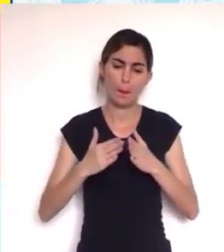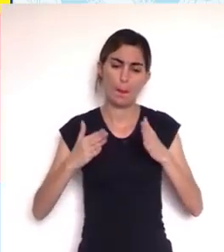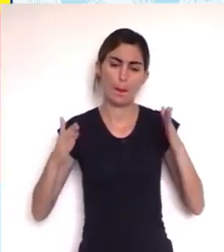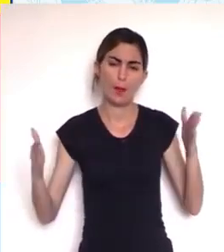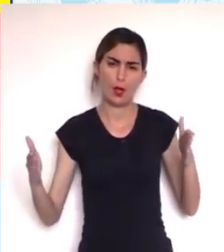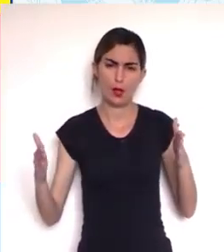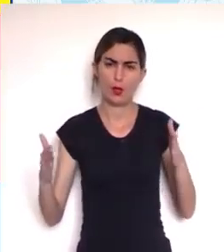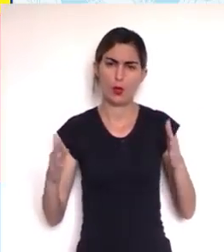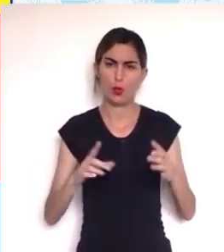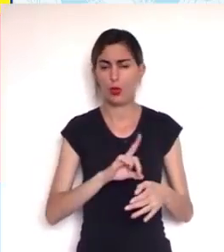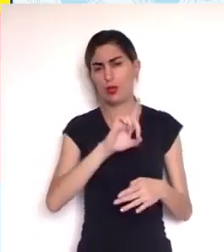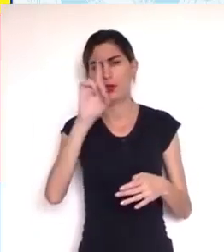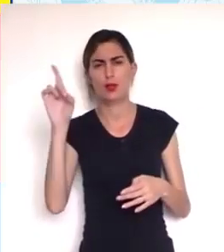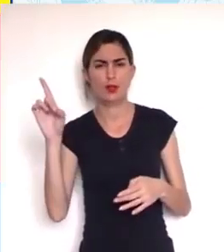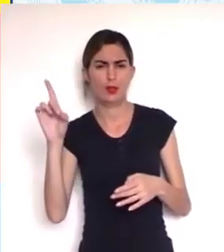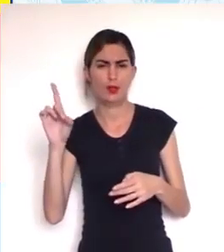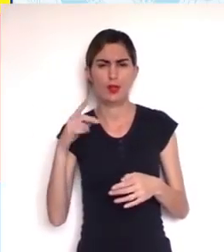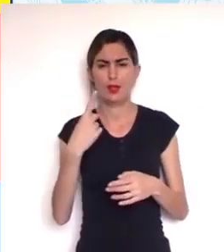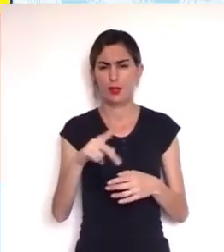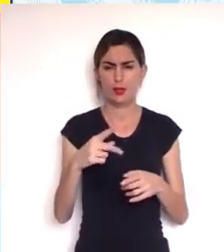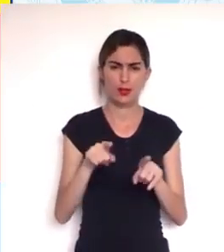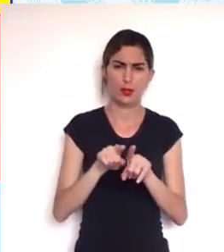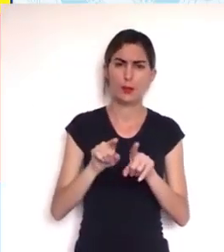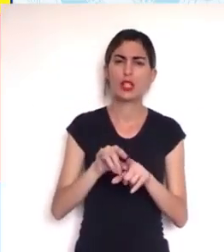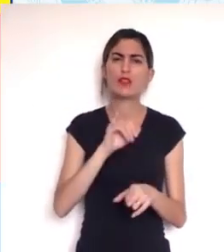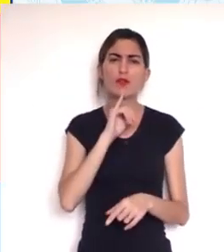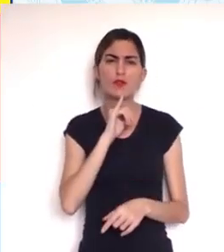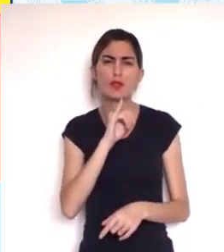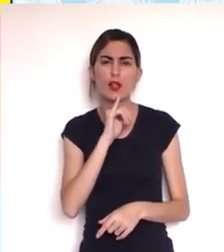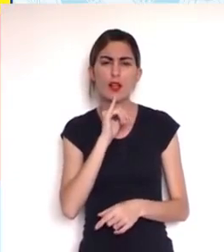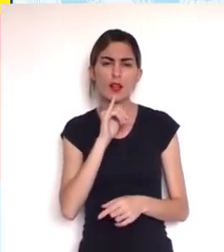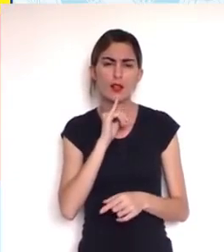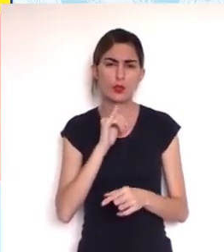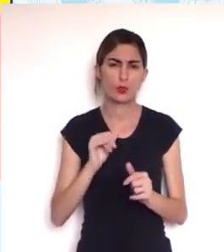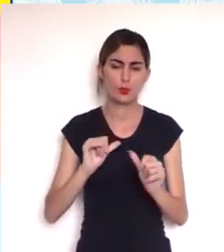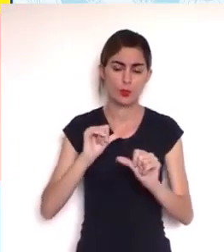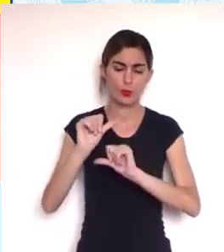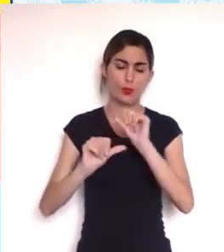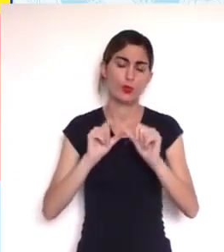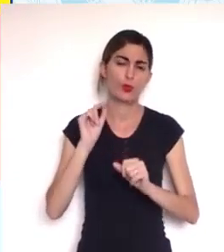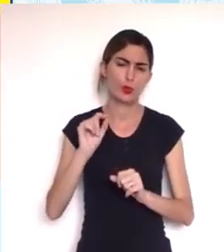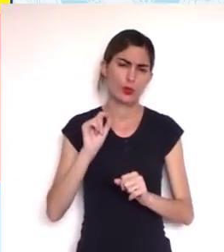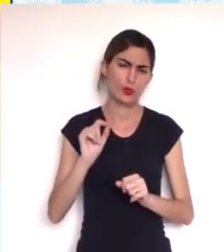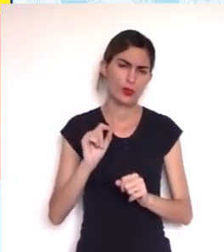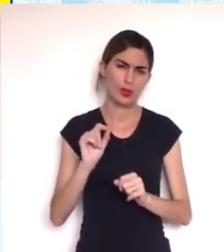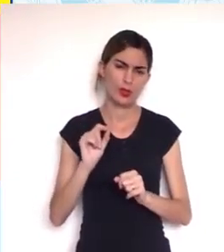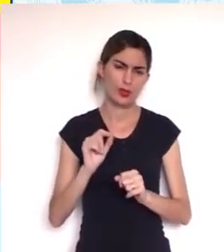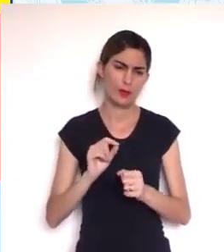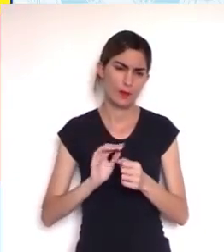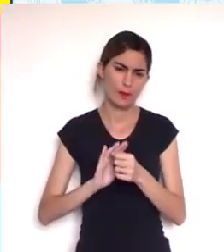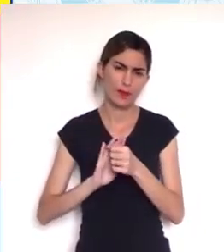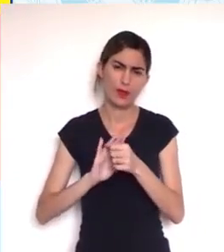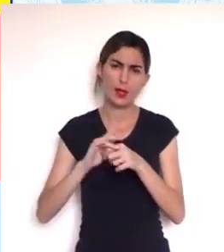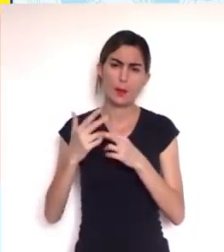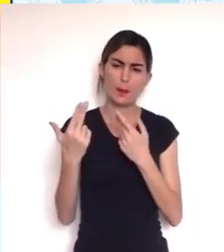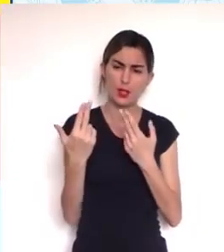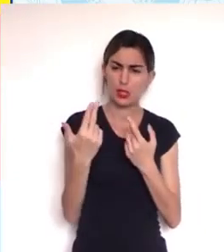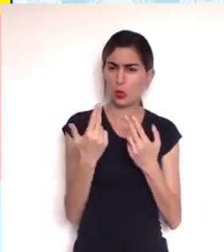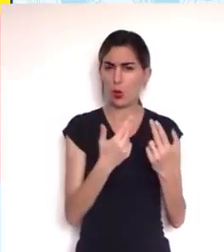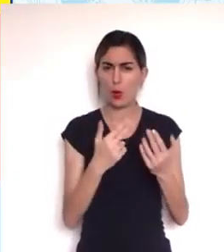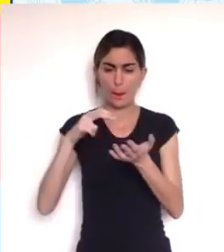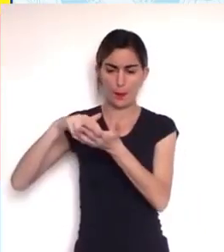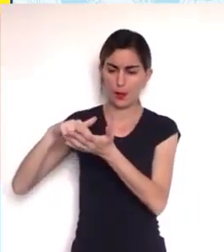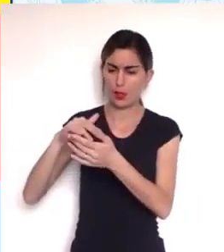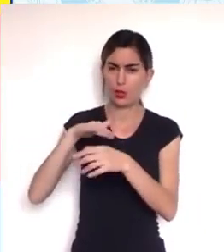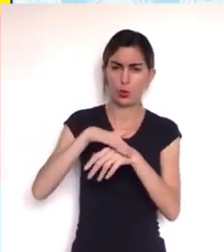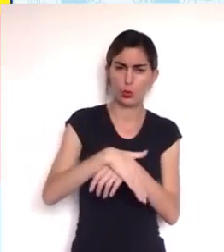maiores que os dias. E os solstícios de inverno vão ser períodos em que eles possuem a mesma